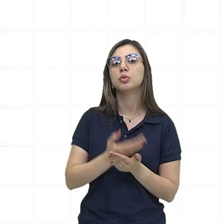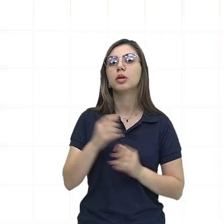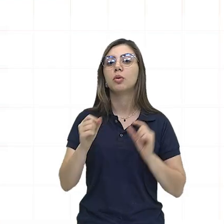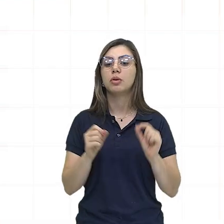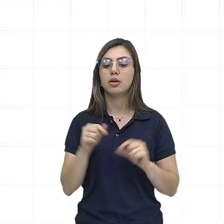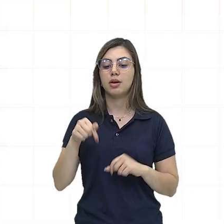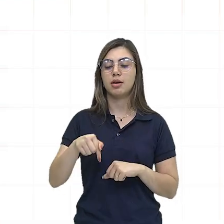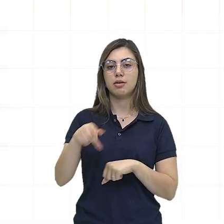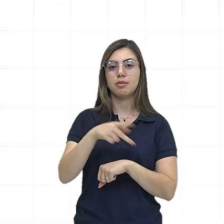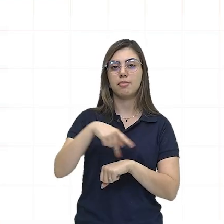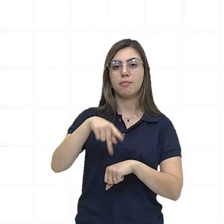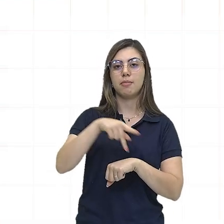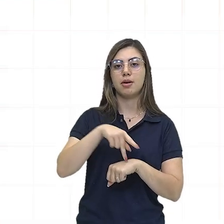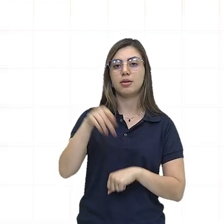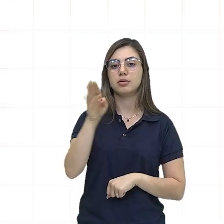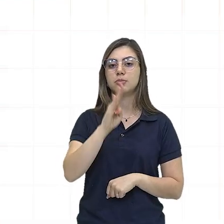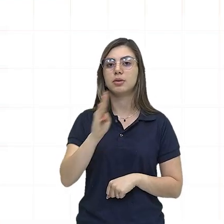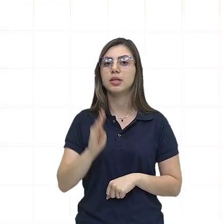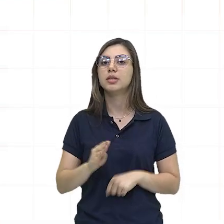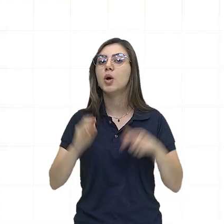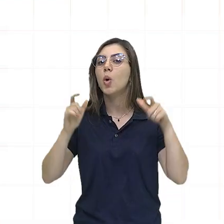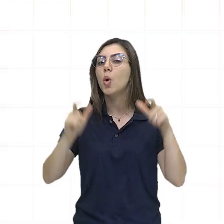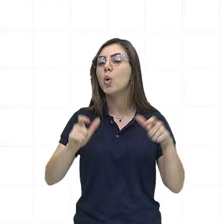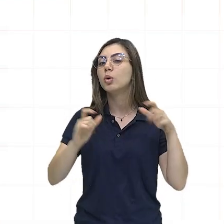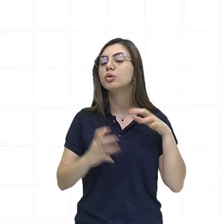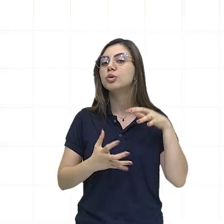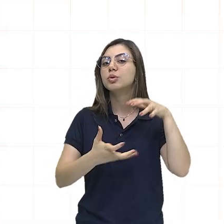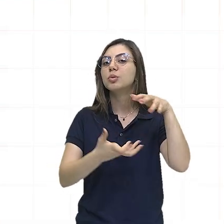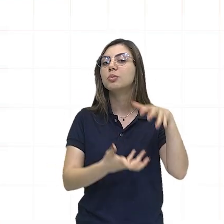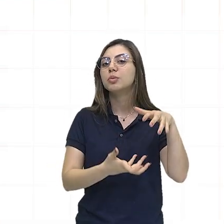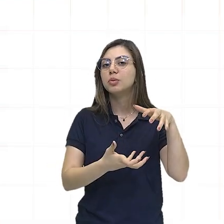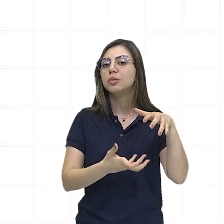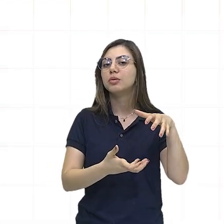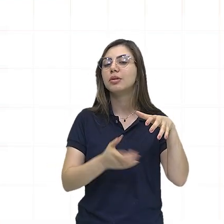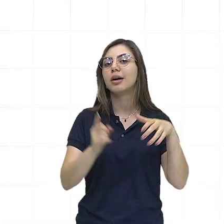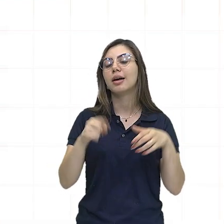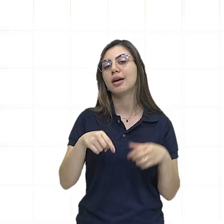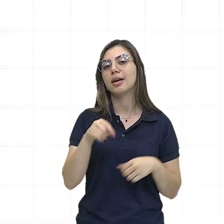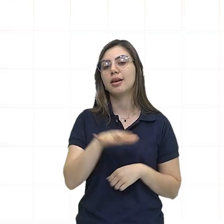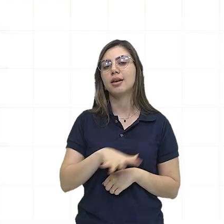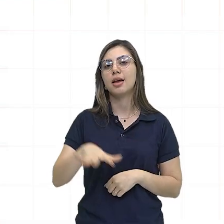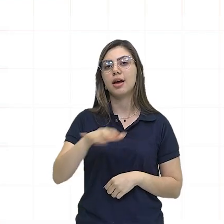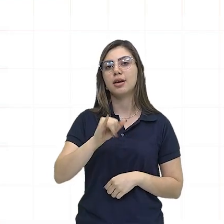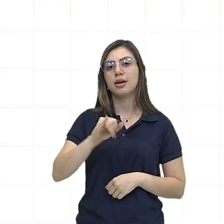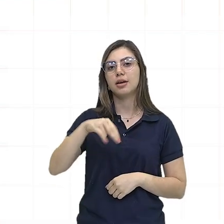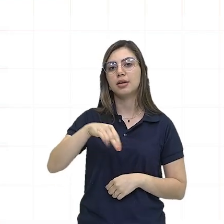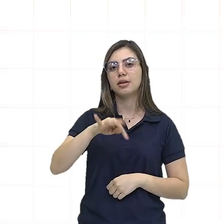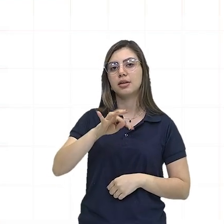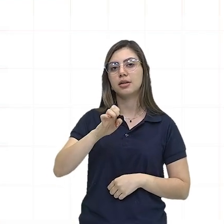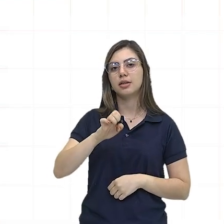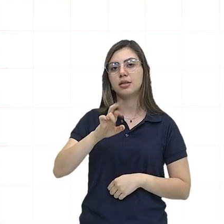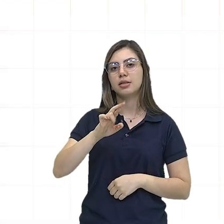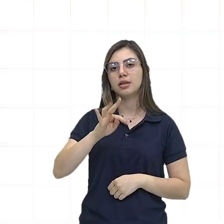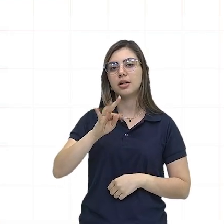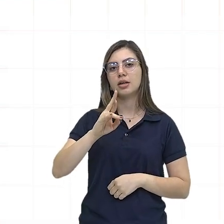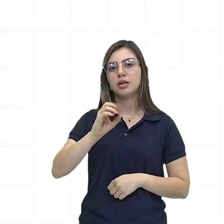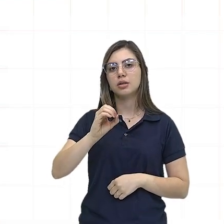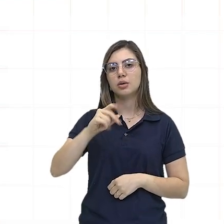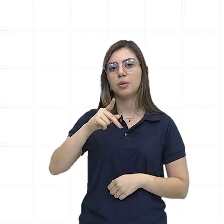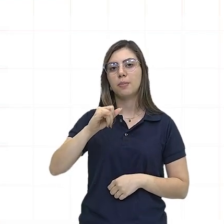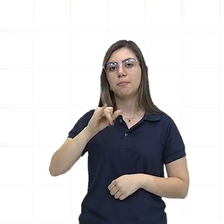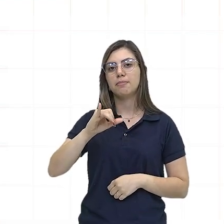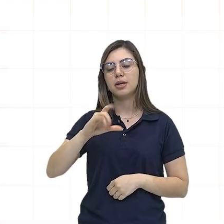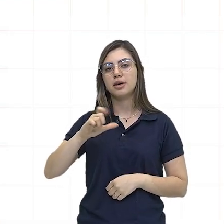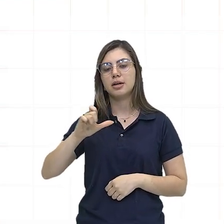verificar que o território brasileiro, que está localizado na zona intertropical do planeta, tem